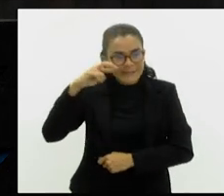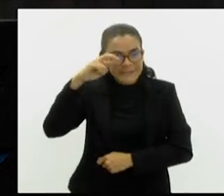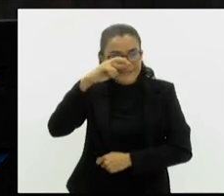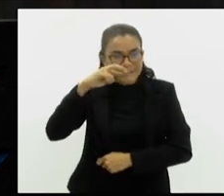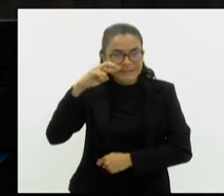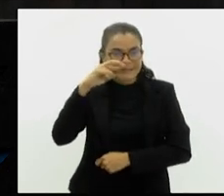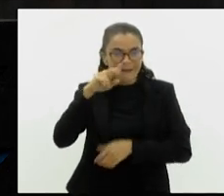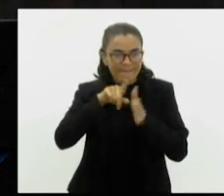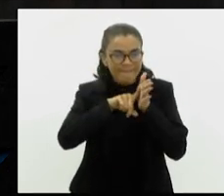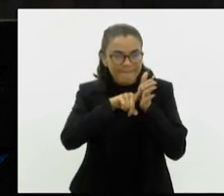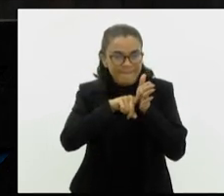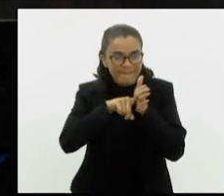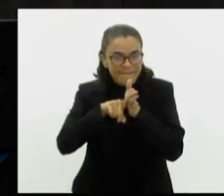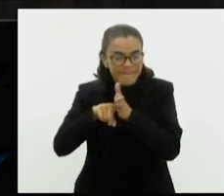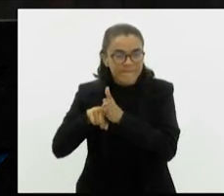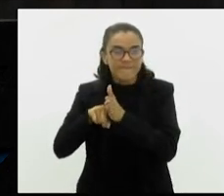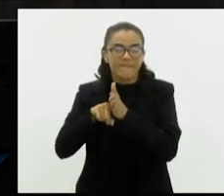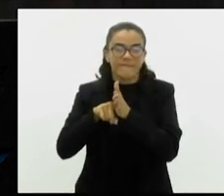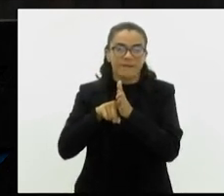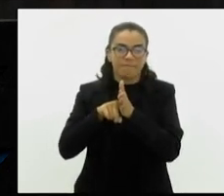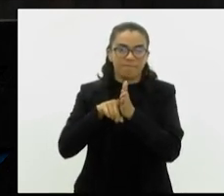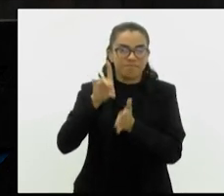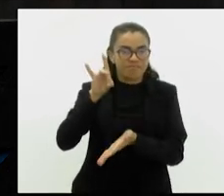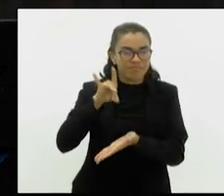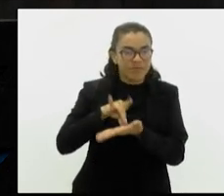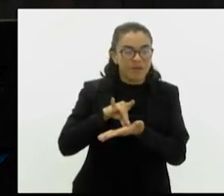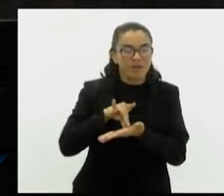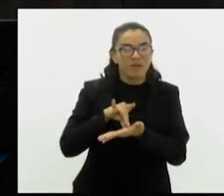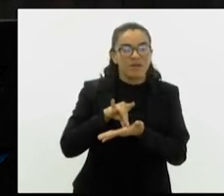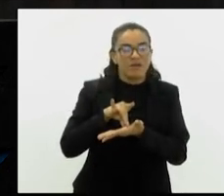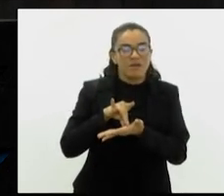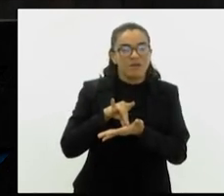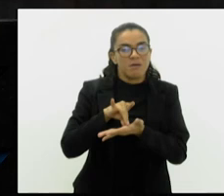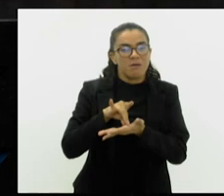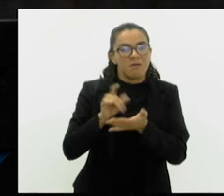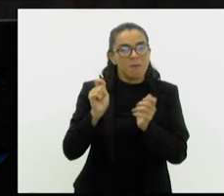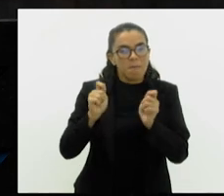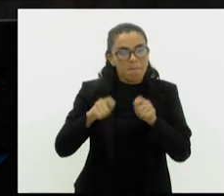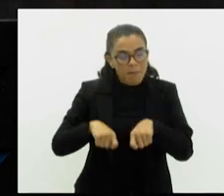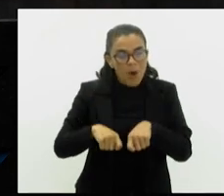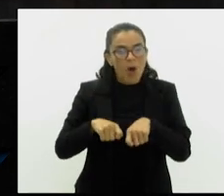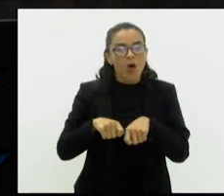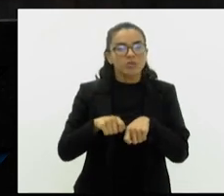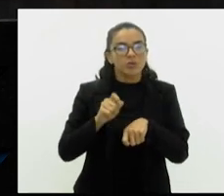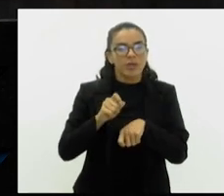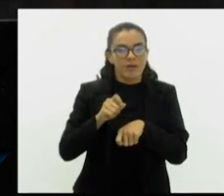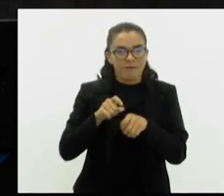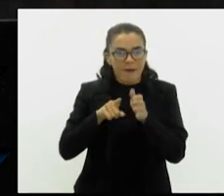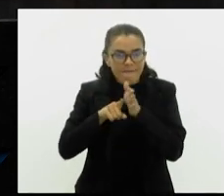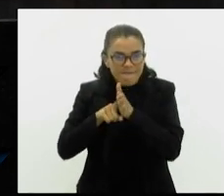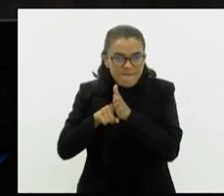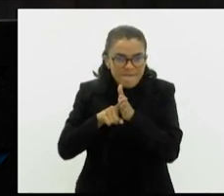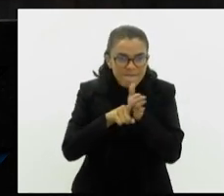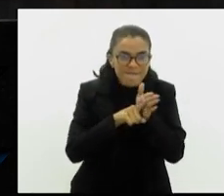vasculhados e que de fato possa haver uma depuração